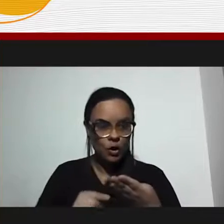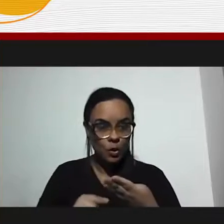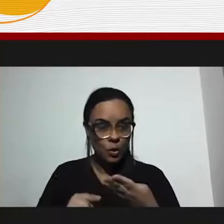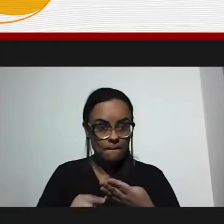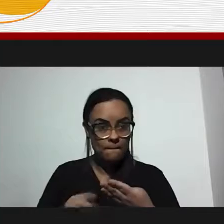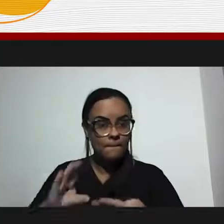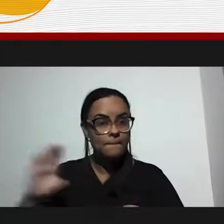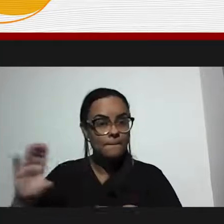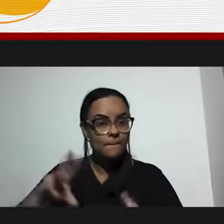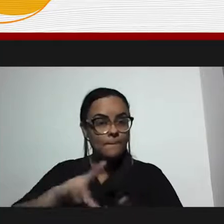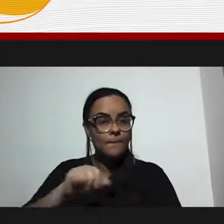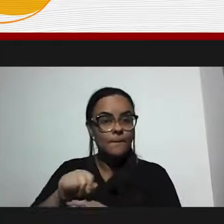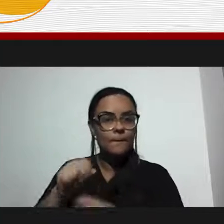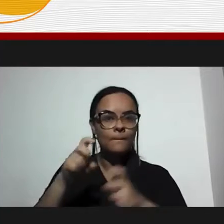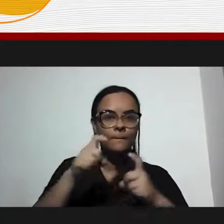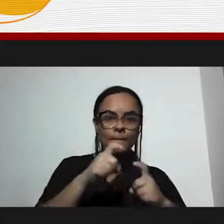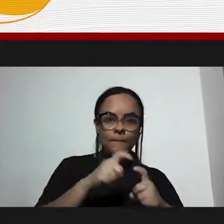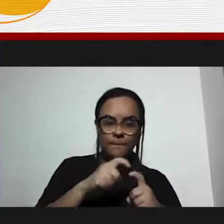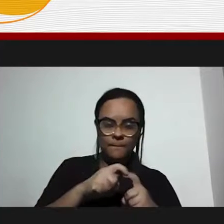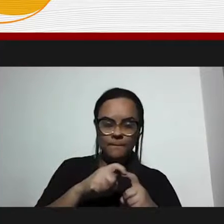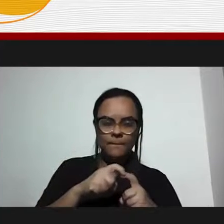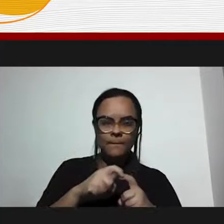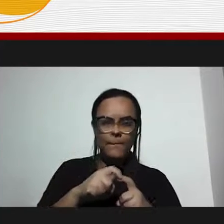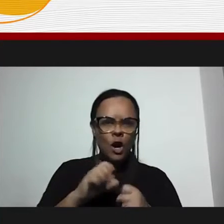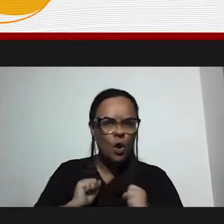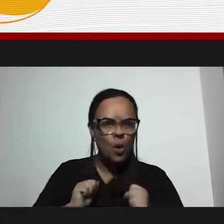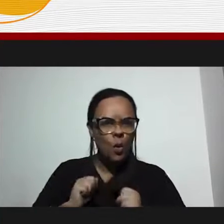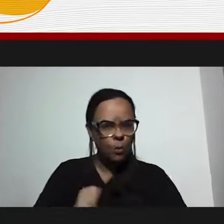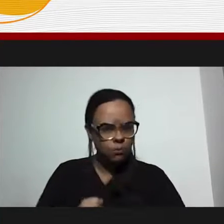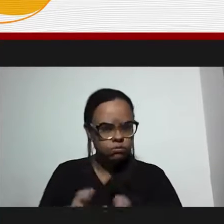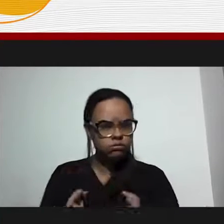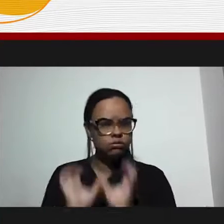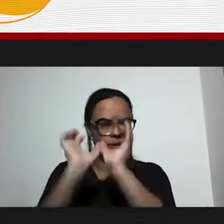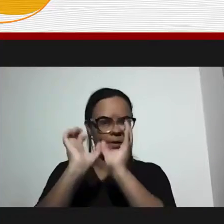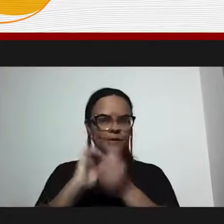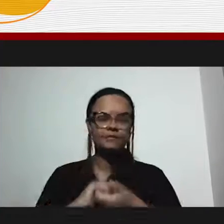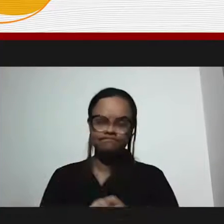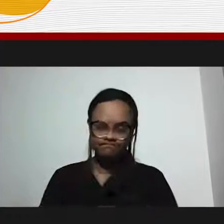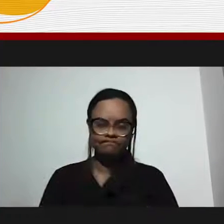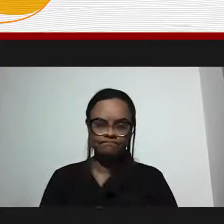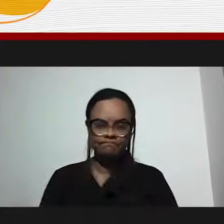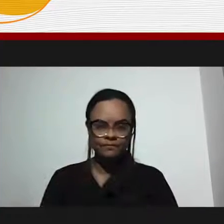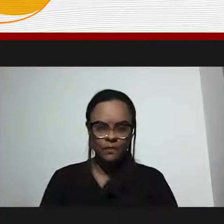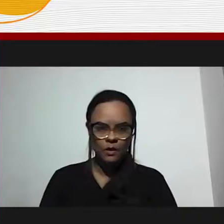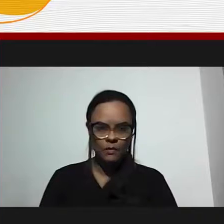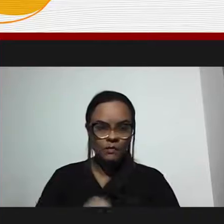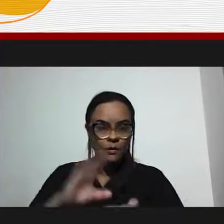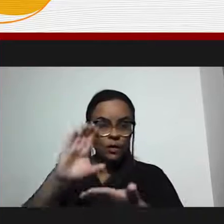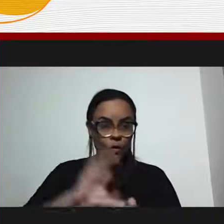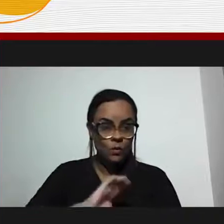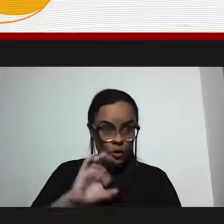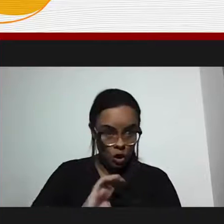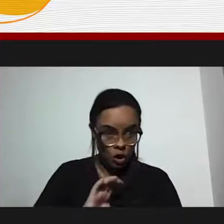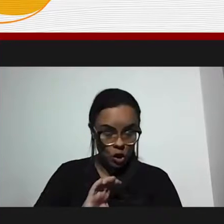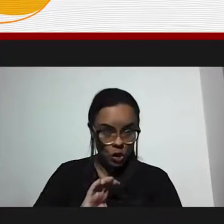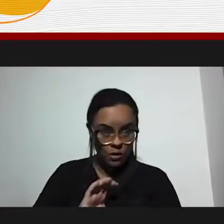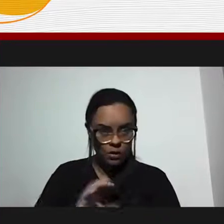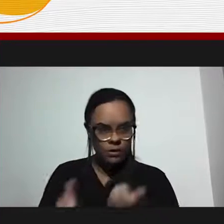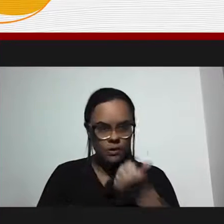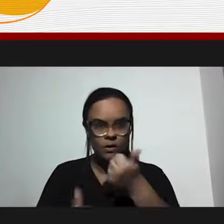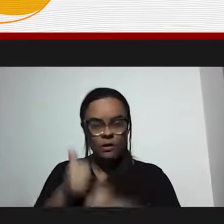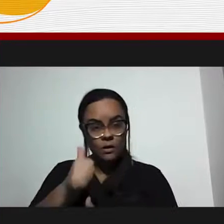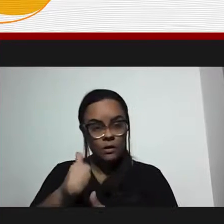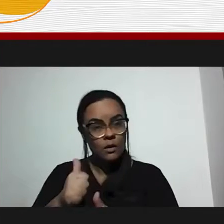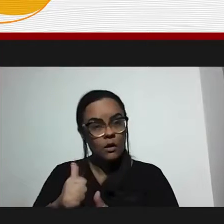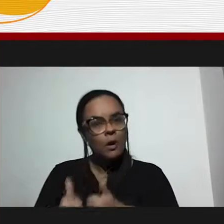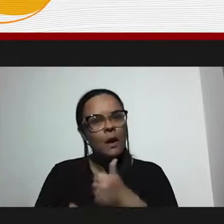o quinto nível é a bolsa POD. Então, essa é uma bolsa tanto para o esporte olímpico e